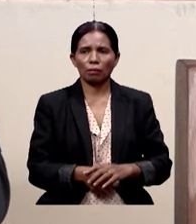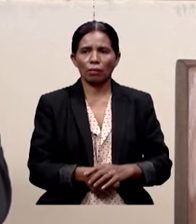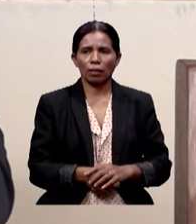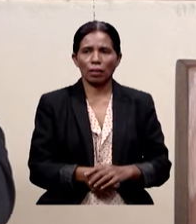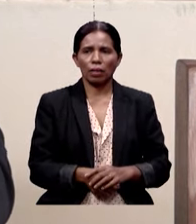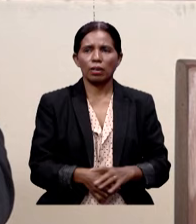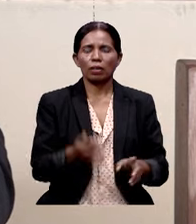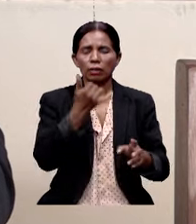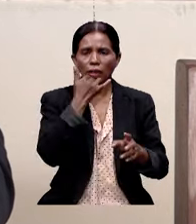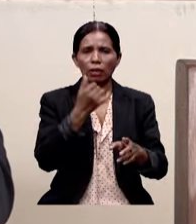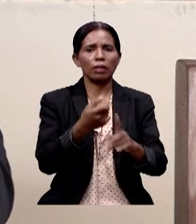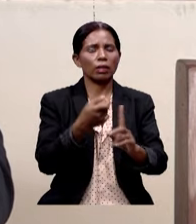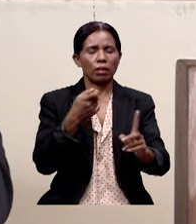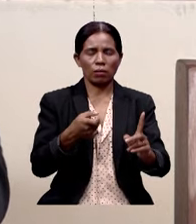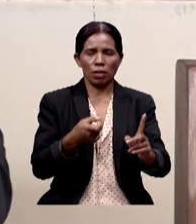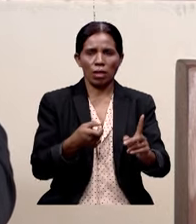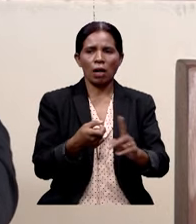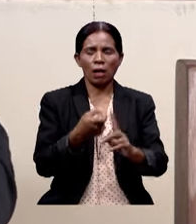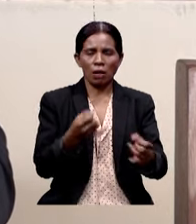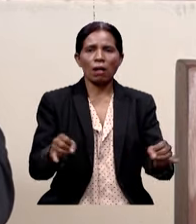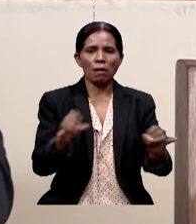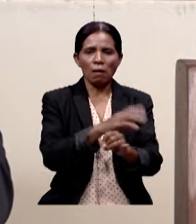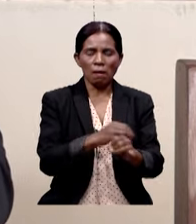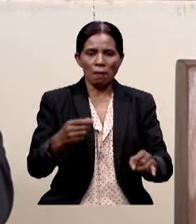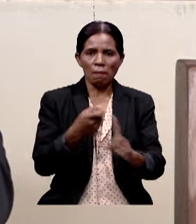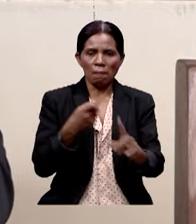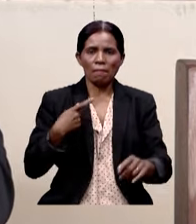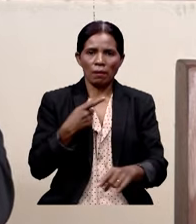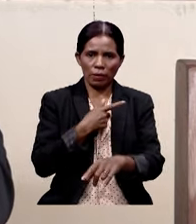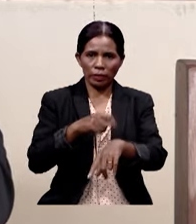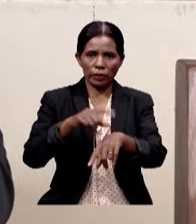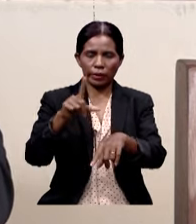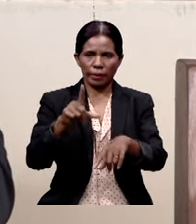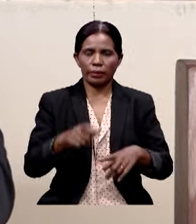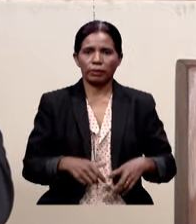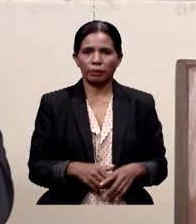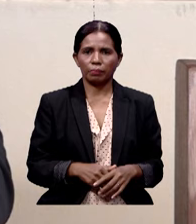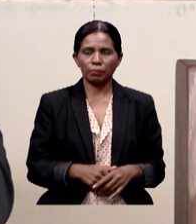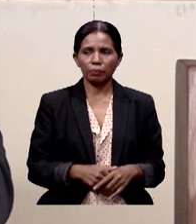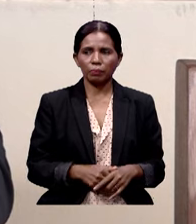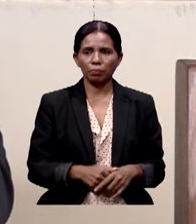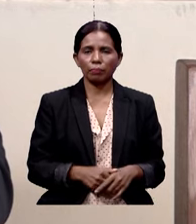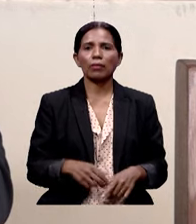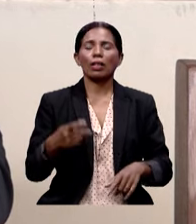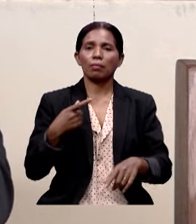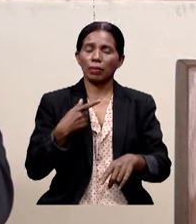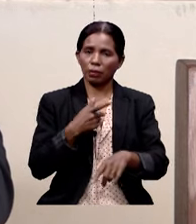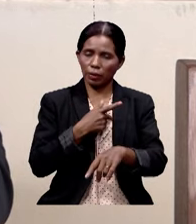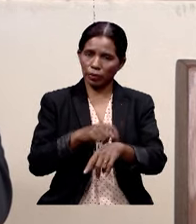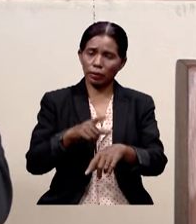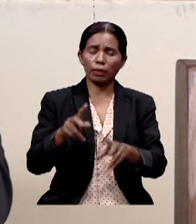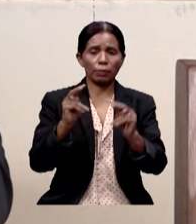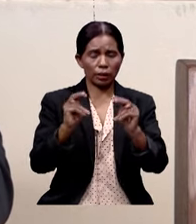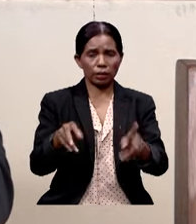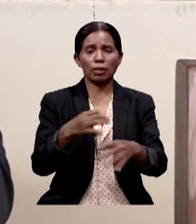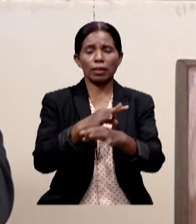falha ne ne la osu si be ex titular ser husi Parlamento Nacional rasi Nebe Parlamento Nacional ne precisa hadia